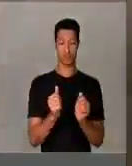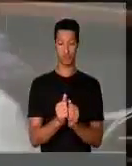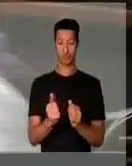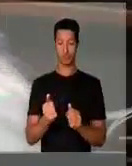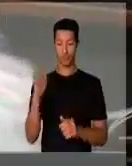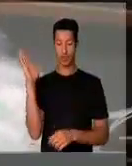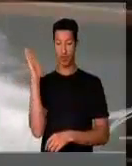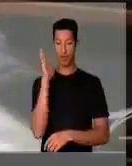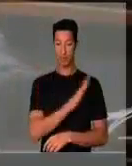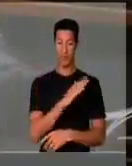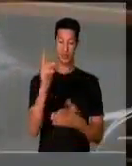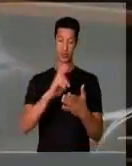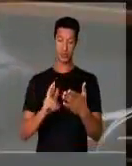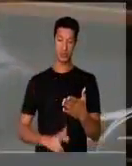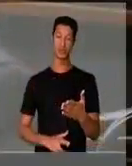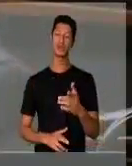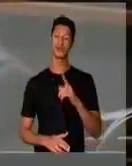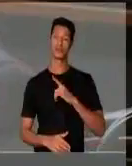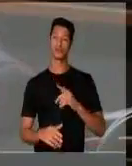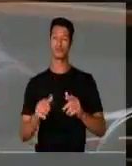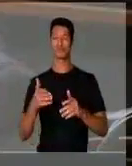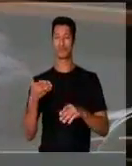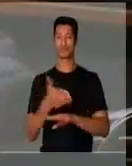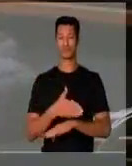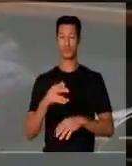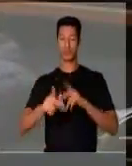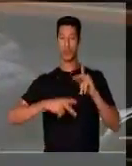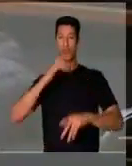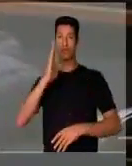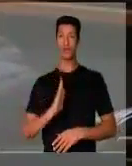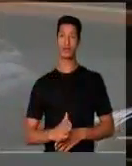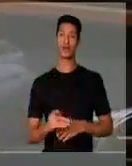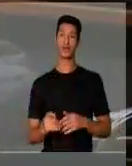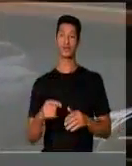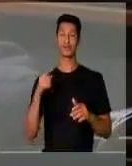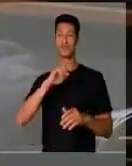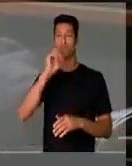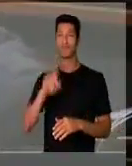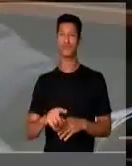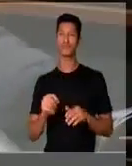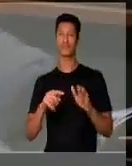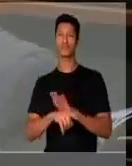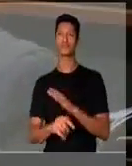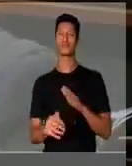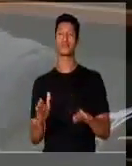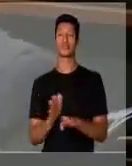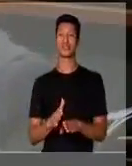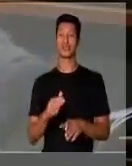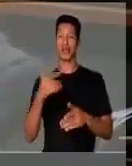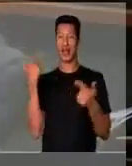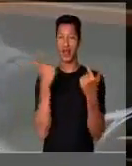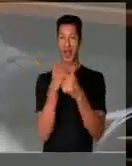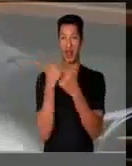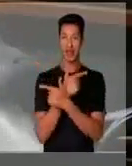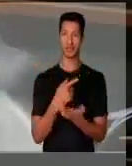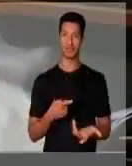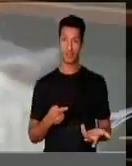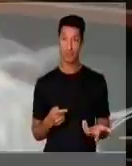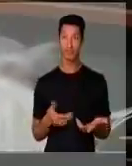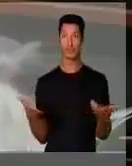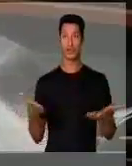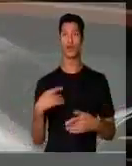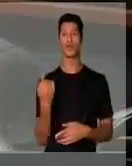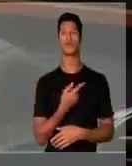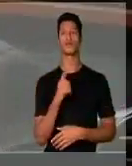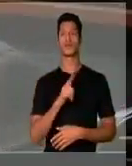a maldade que esse relatório perpetra contra o povo brasileiro. E os questionamentos, ele chegava a dar risada.